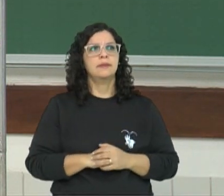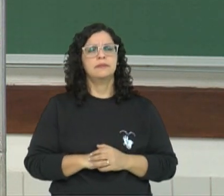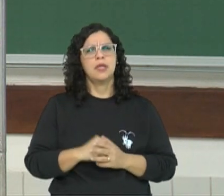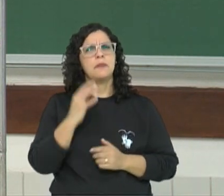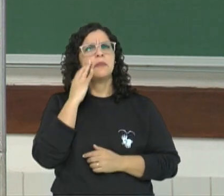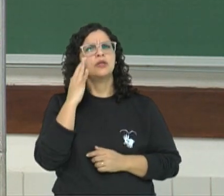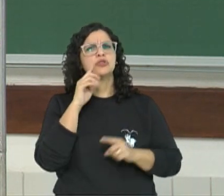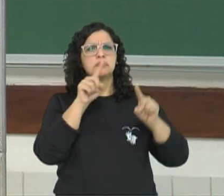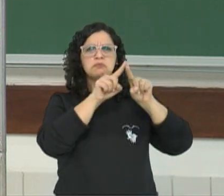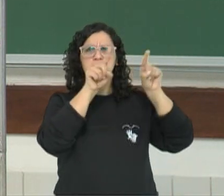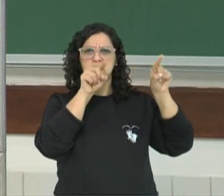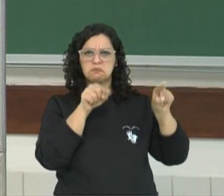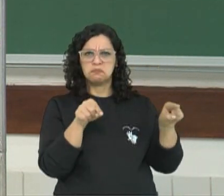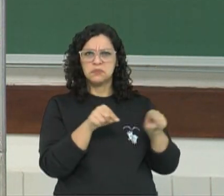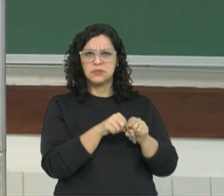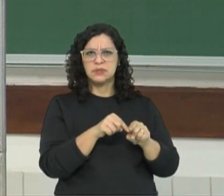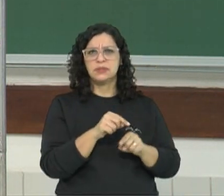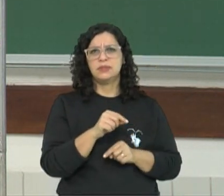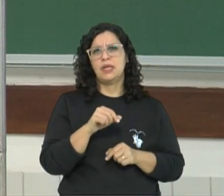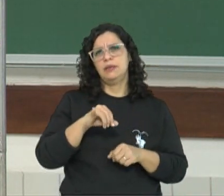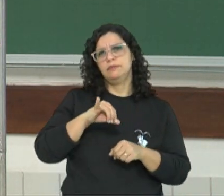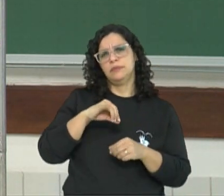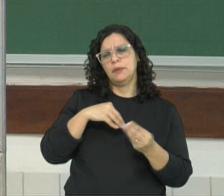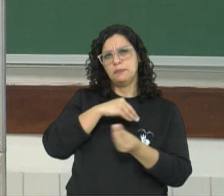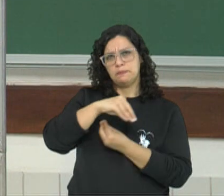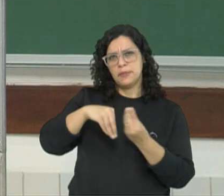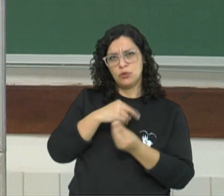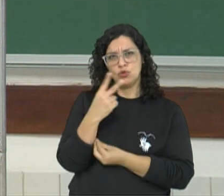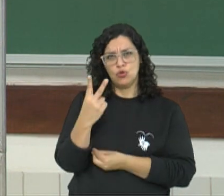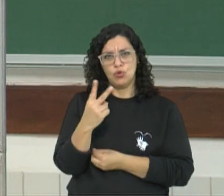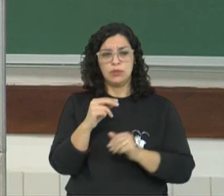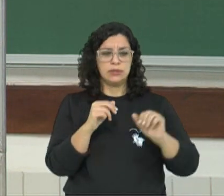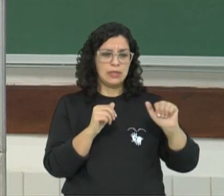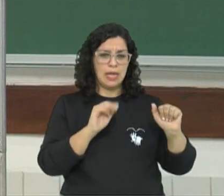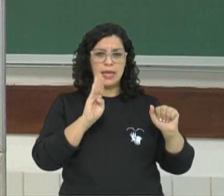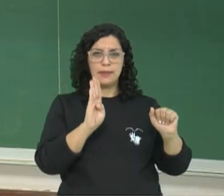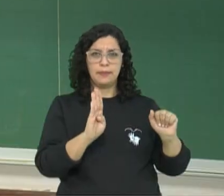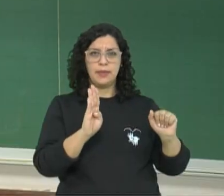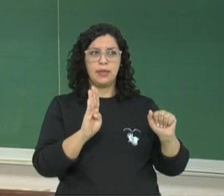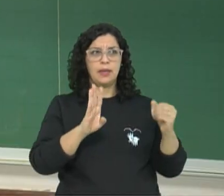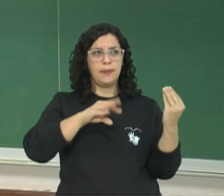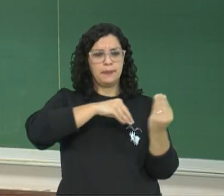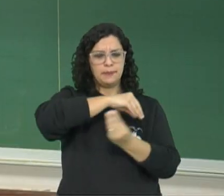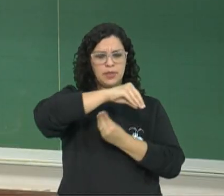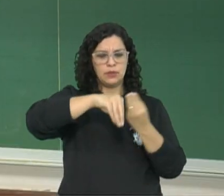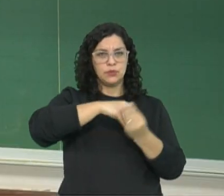imagine isso aqui, né? Nós vamos ter os dois líquidos envolvidos. Nós vamos ter o líquido